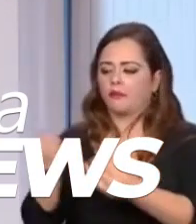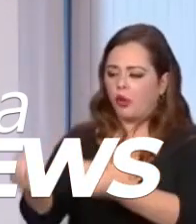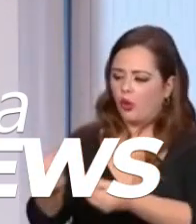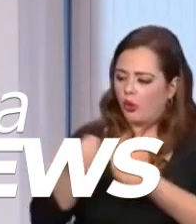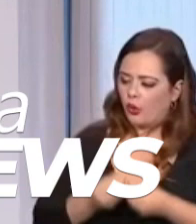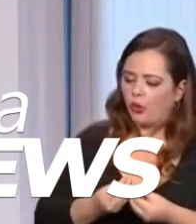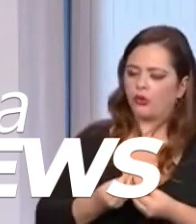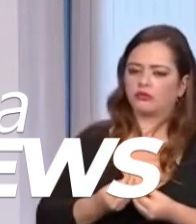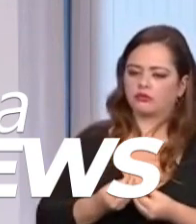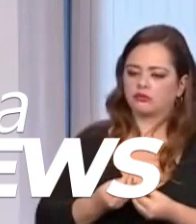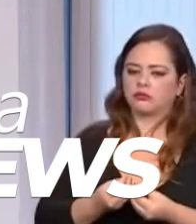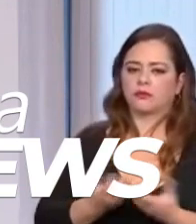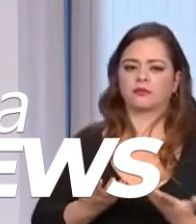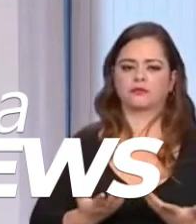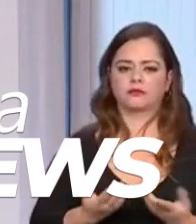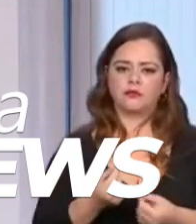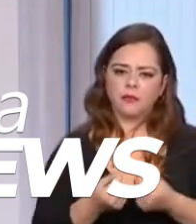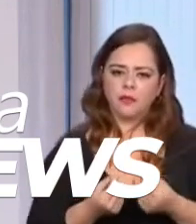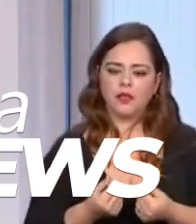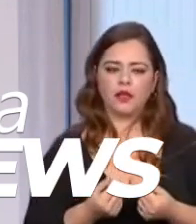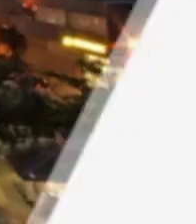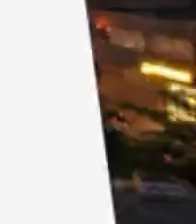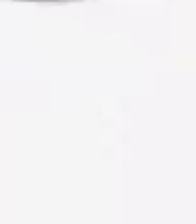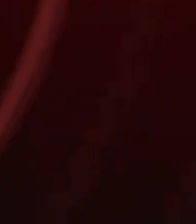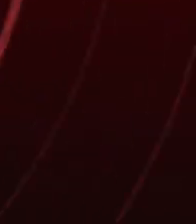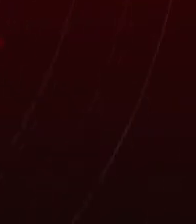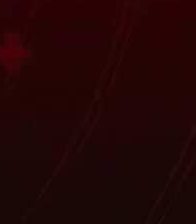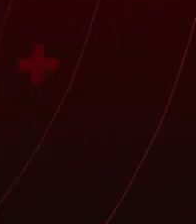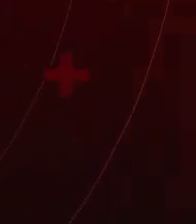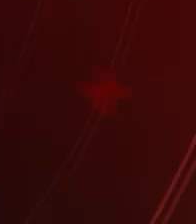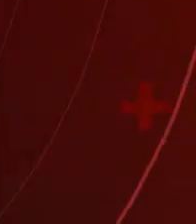dinheiro emprestado o dado concreto